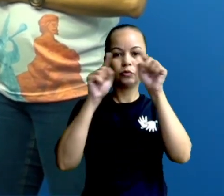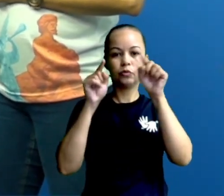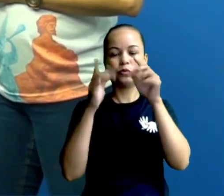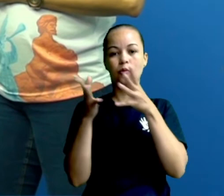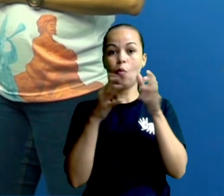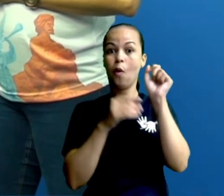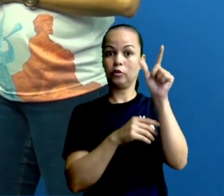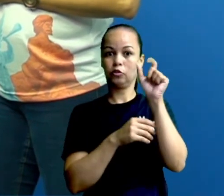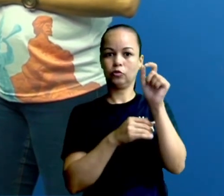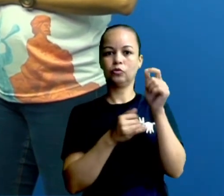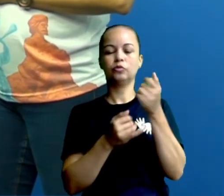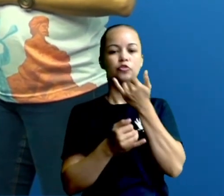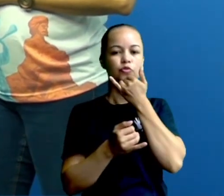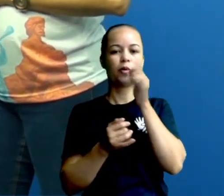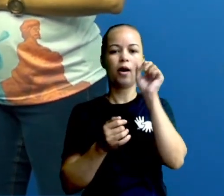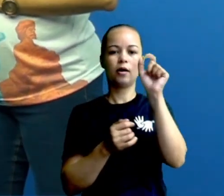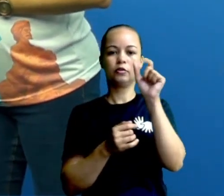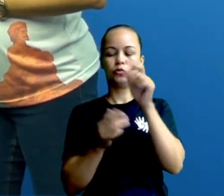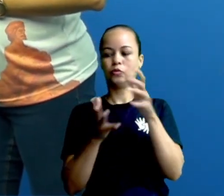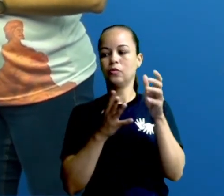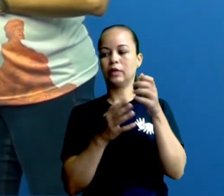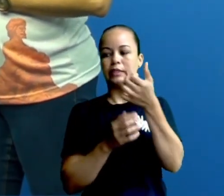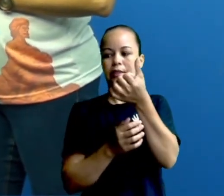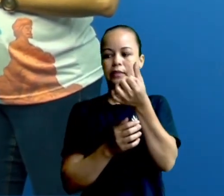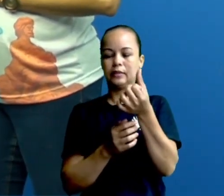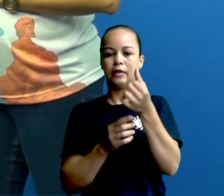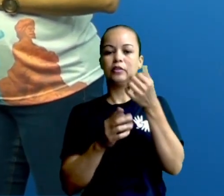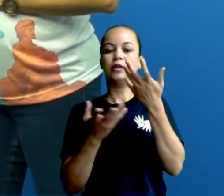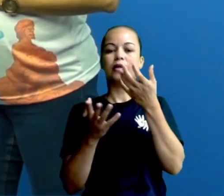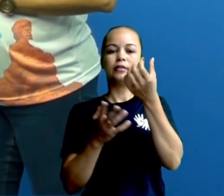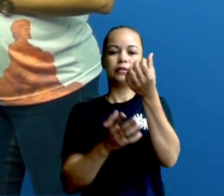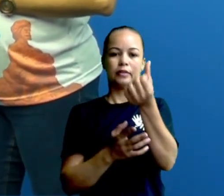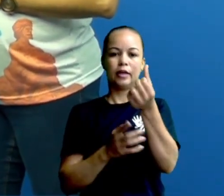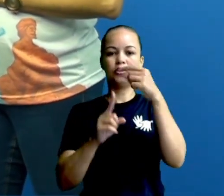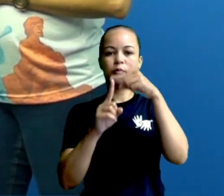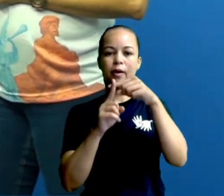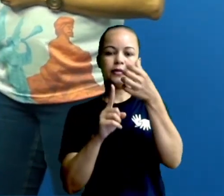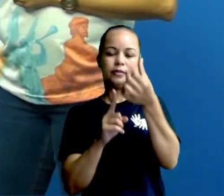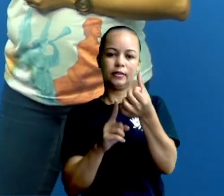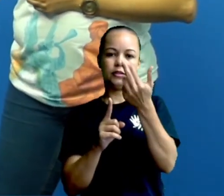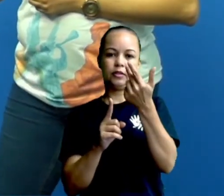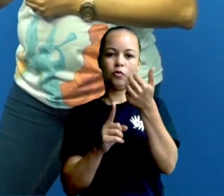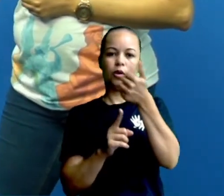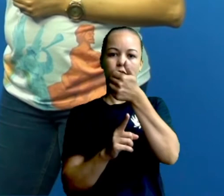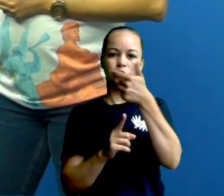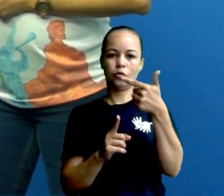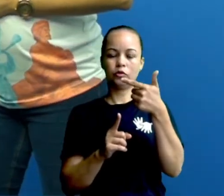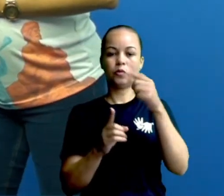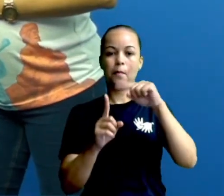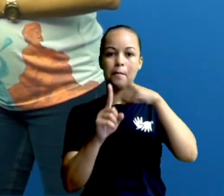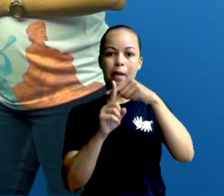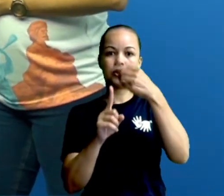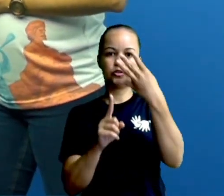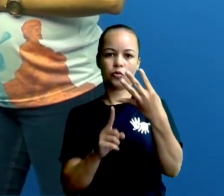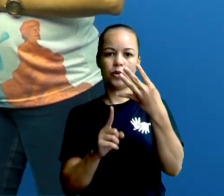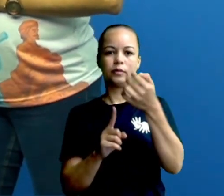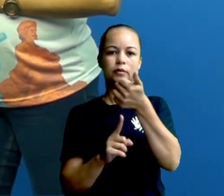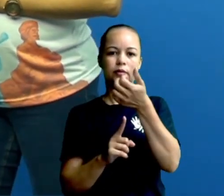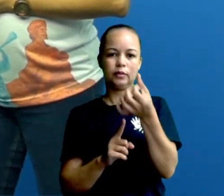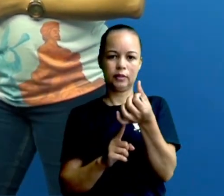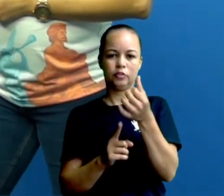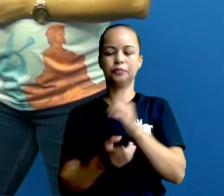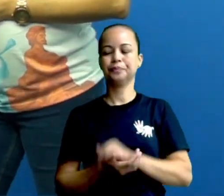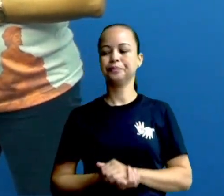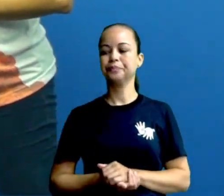azul? Opa, esqueci. 16. 6 mais 6, 12. Com 4, 16. Aqui eu tenho quem?